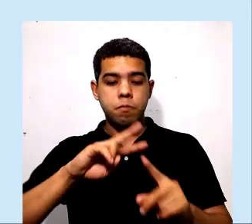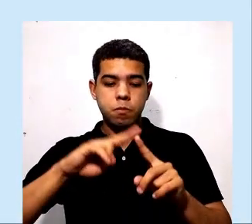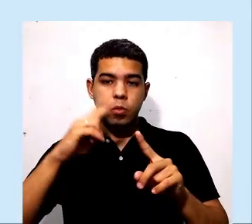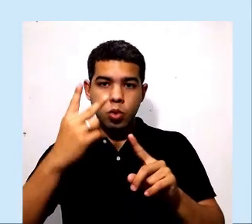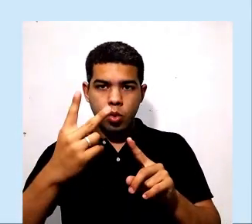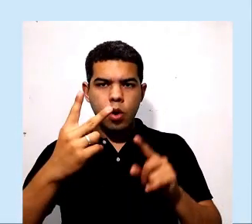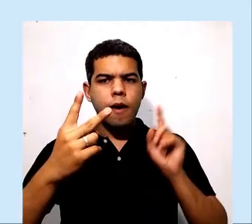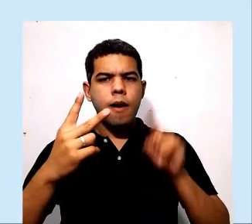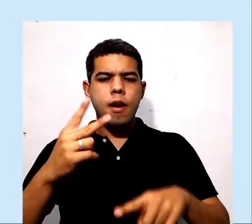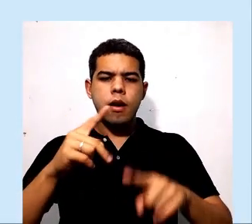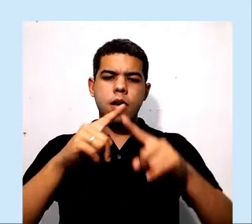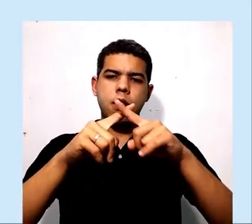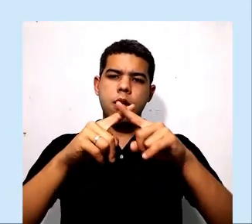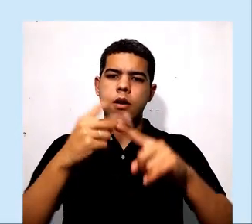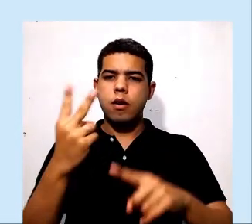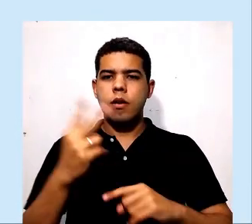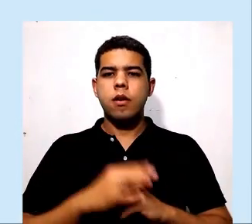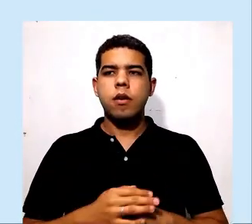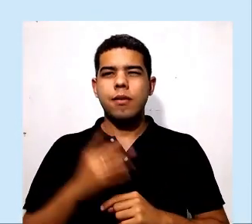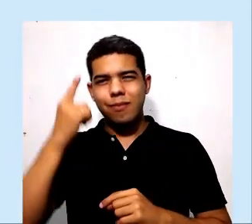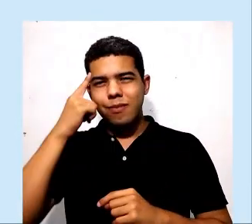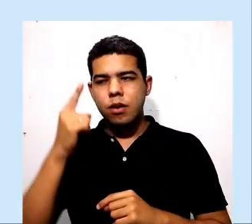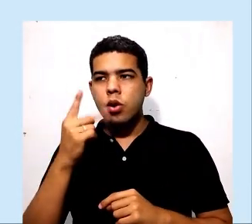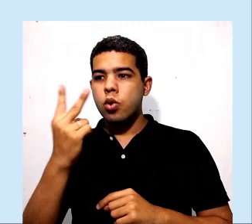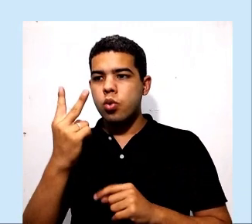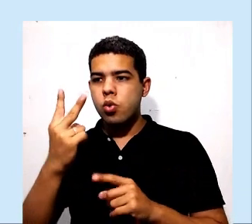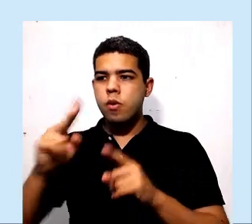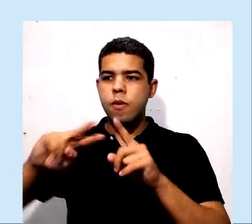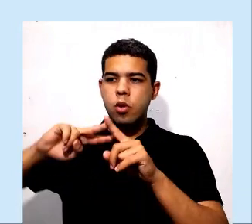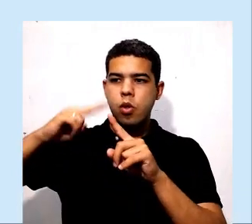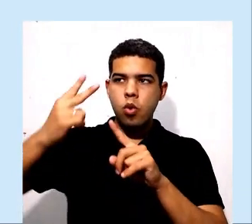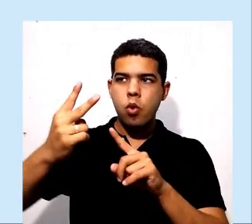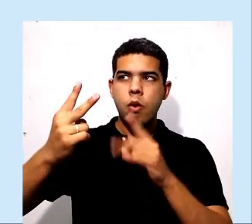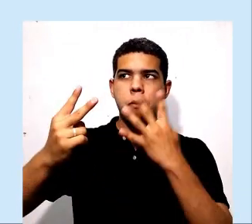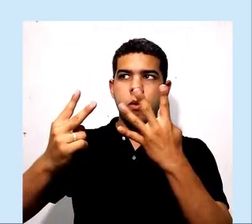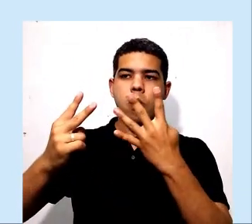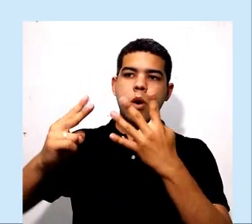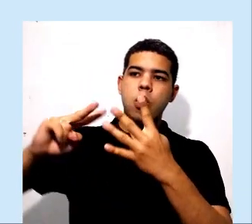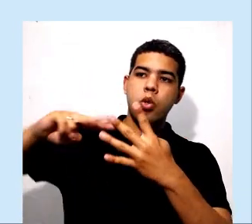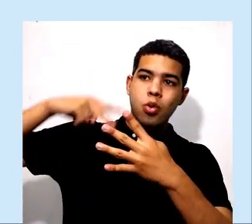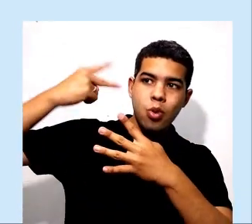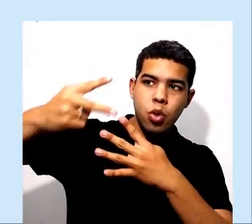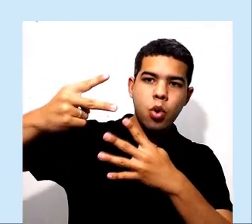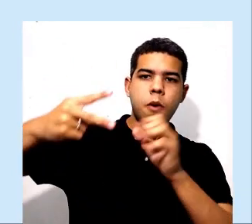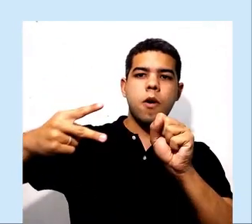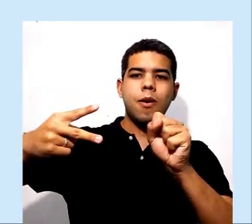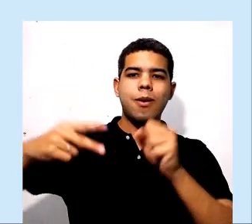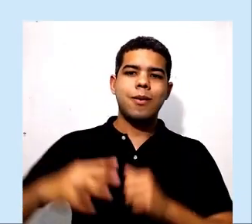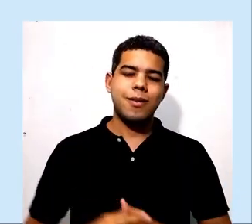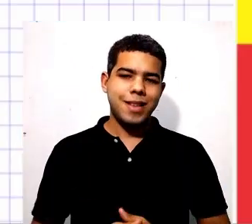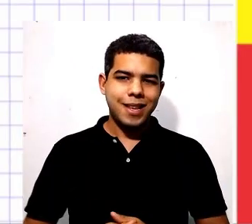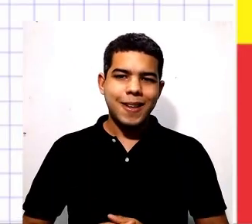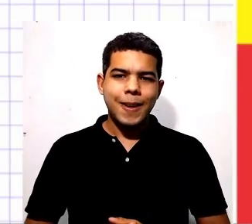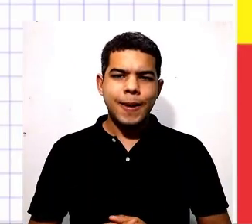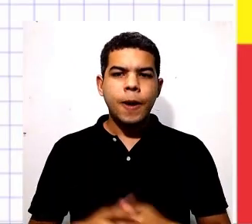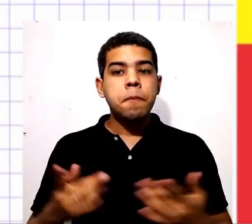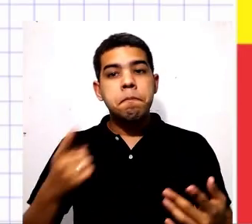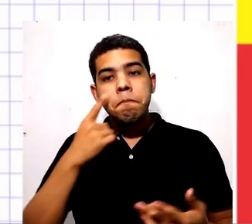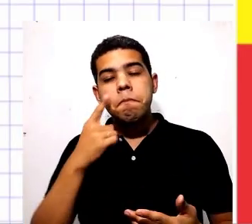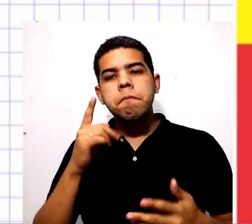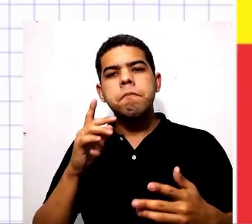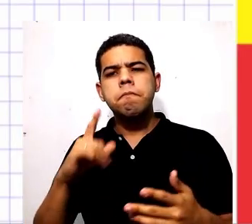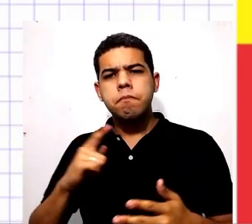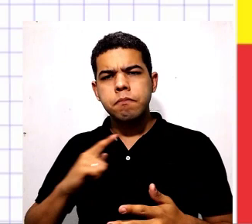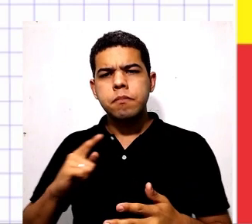dobra 4. 4, vou dobrar 8. Beleza? Então veja que aí os